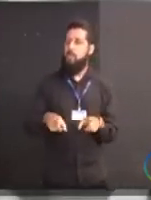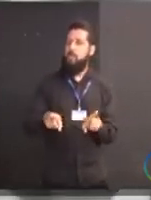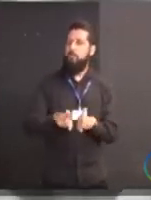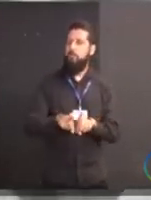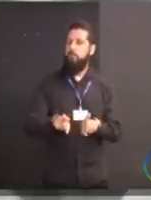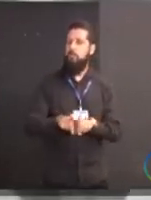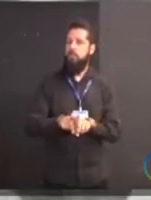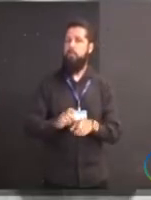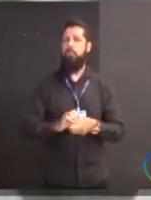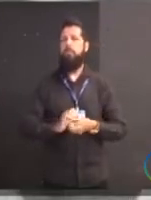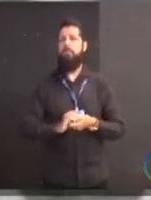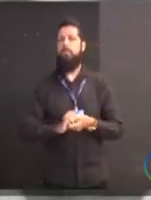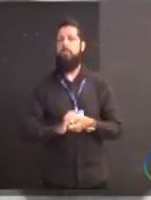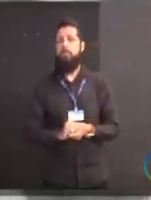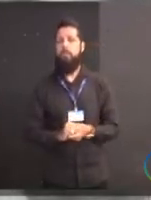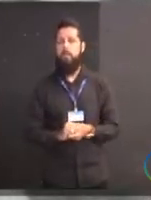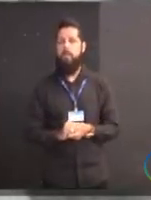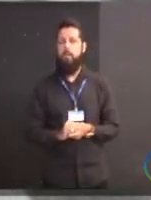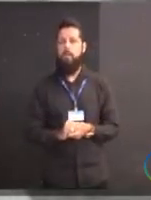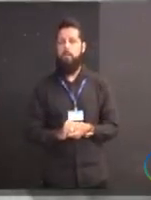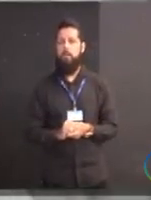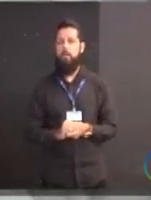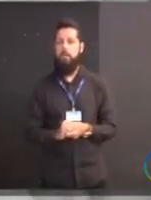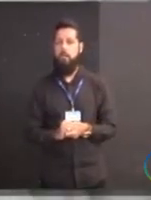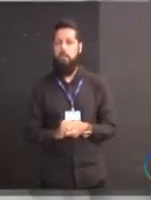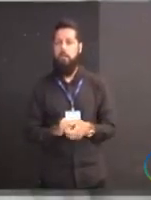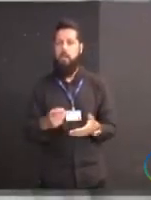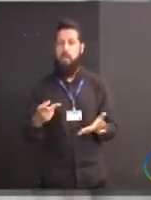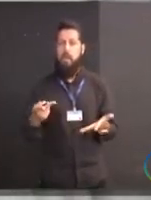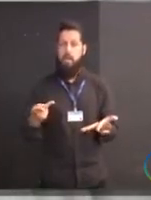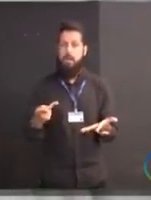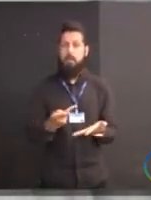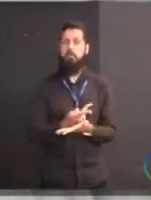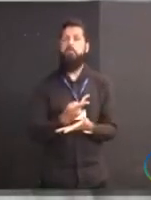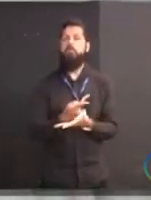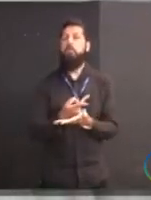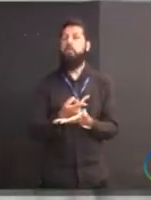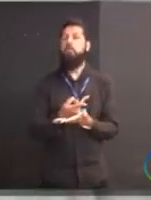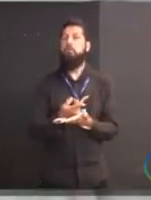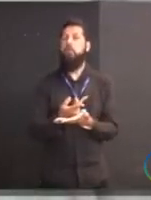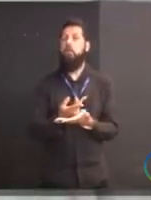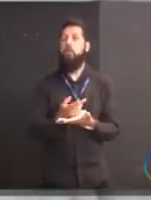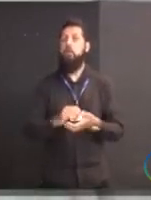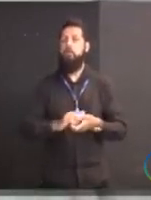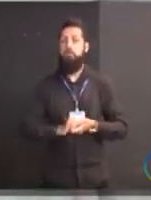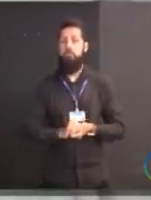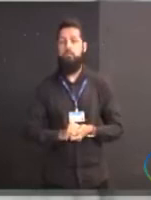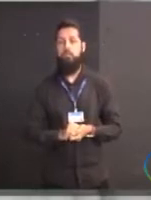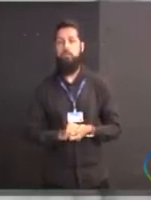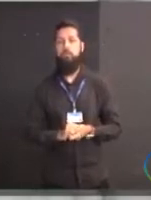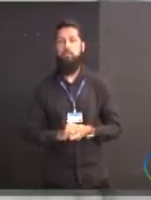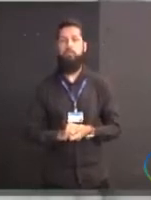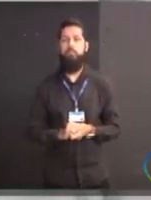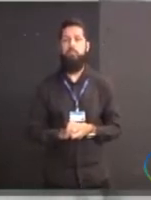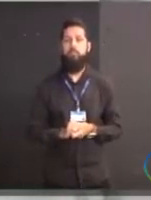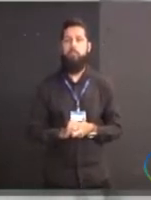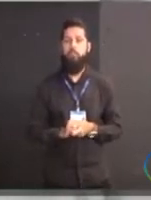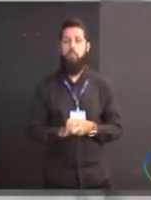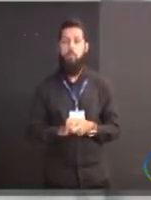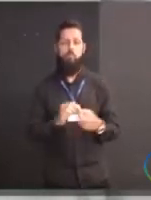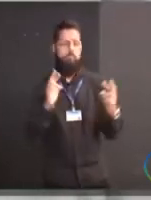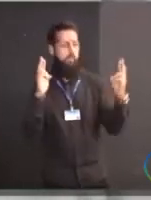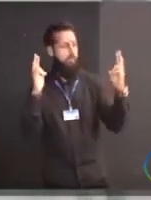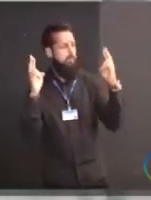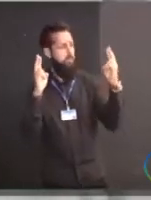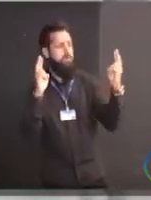uma consequência assim, um pouco desastrosa do ponto de vista do desenvolvimento e relacionamento